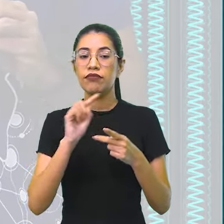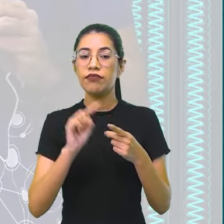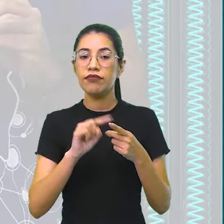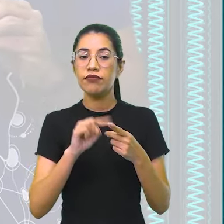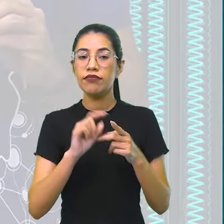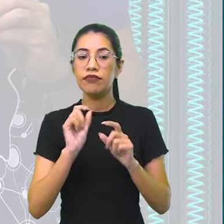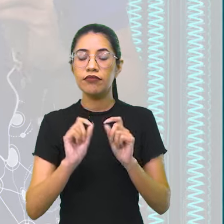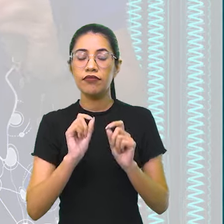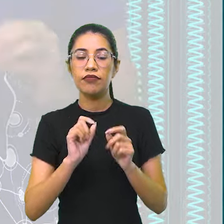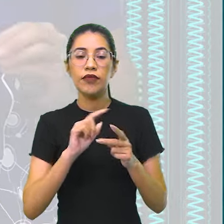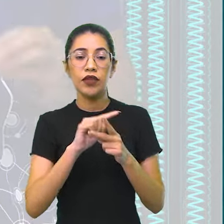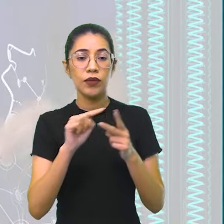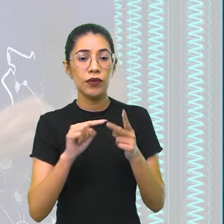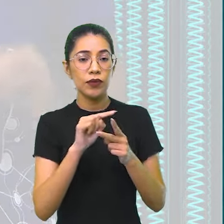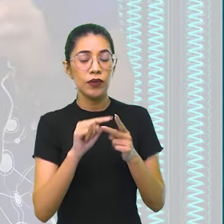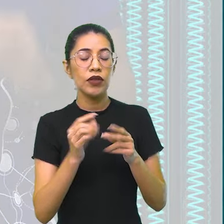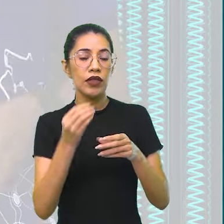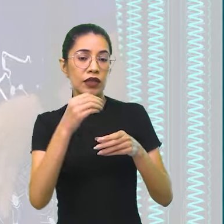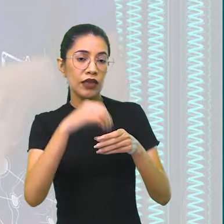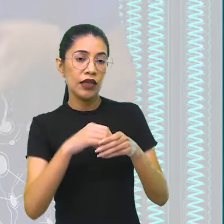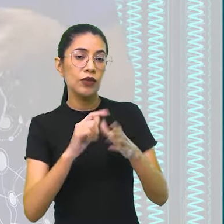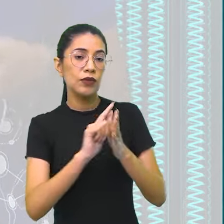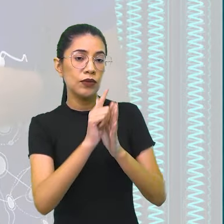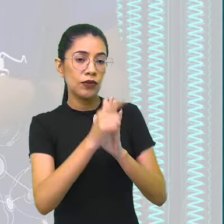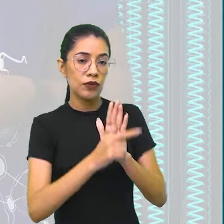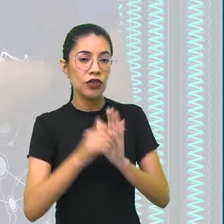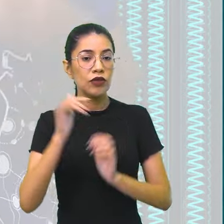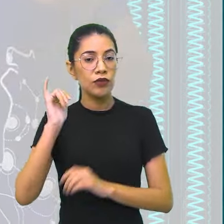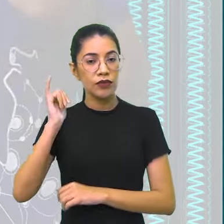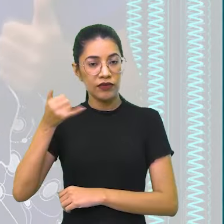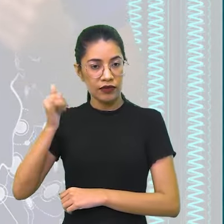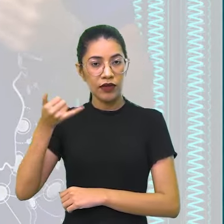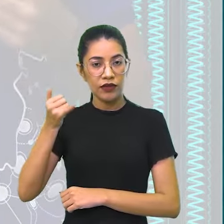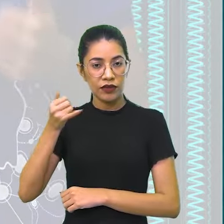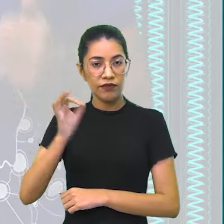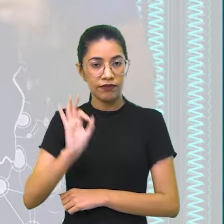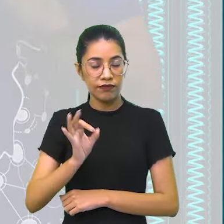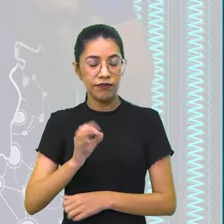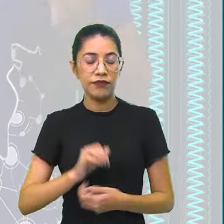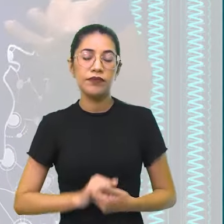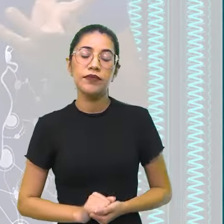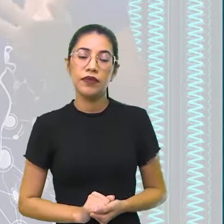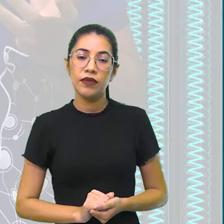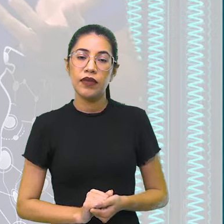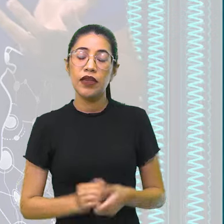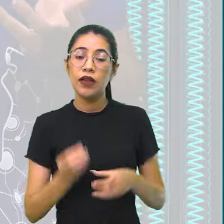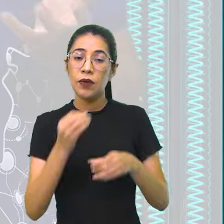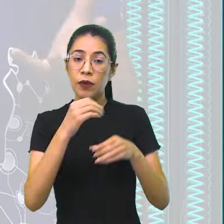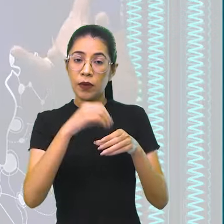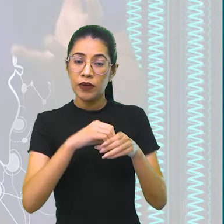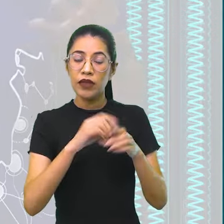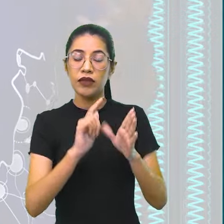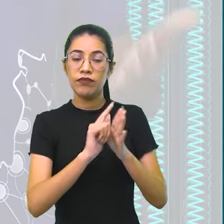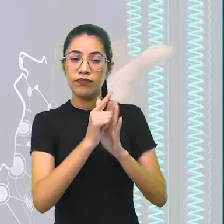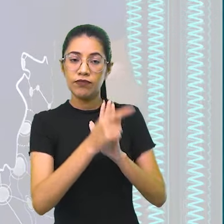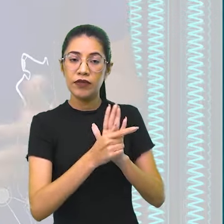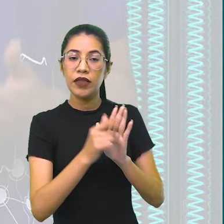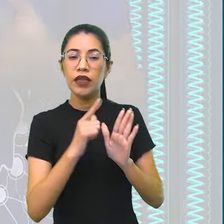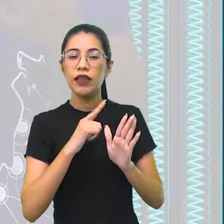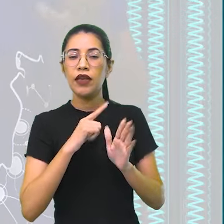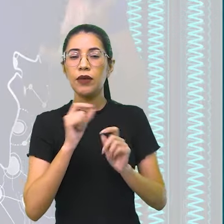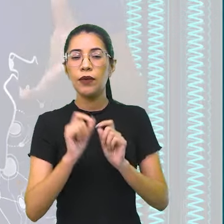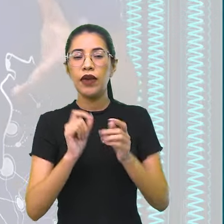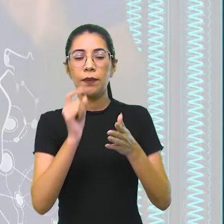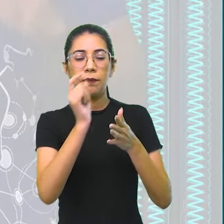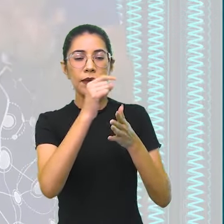discurso direto e o indireto eles vão aparecer dentro de um gênero narrativo, certo? Dentro desse gênero narrativo, nós temos